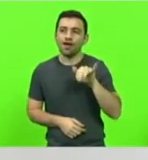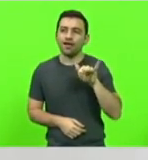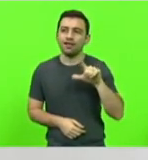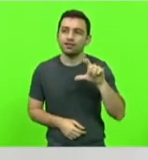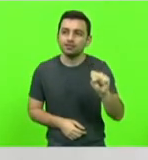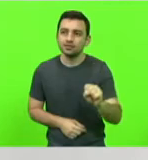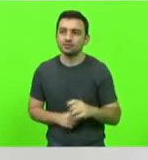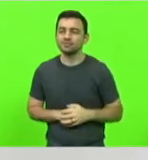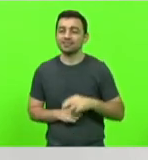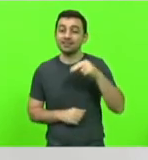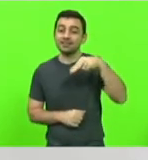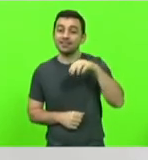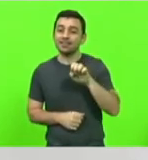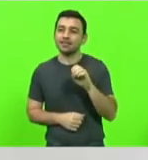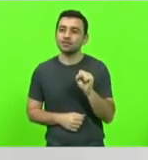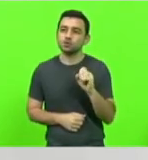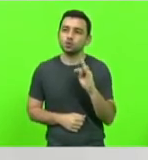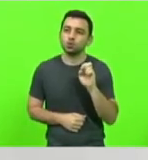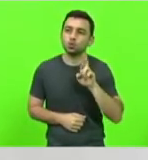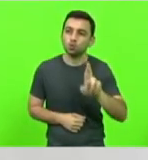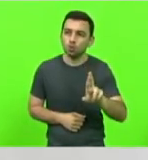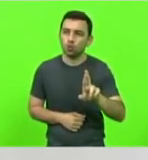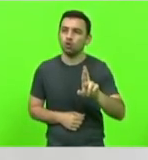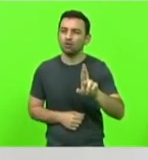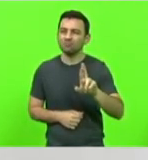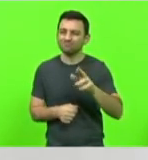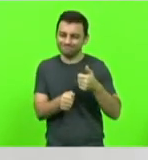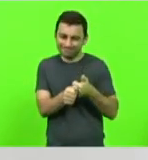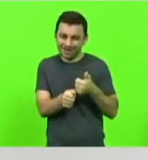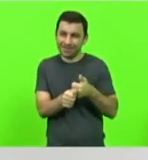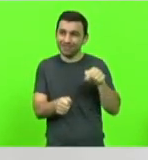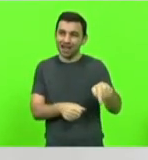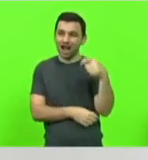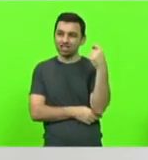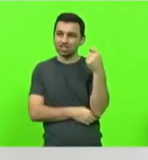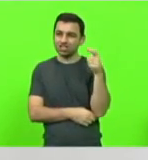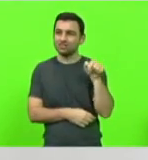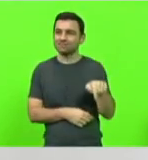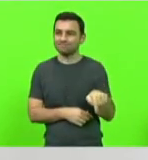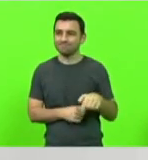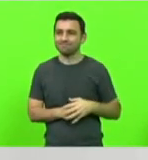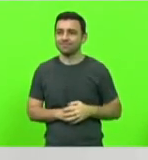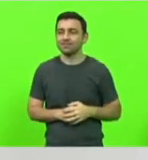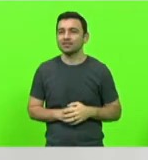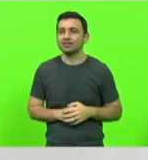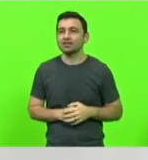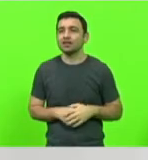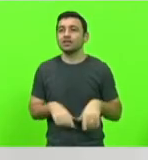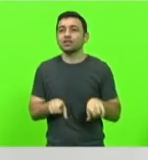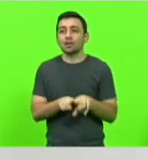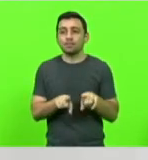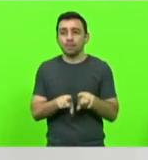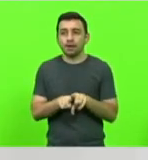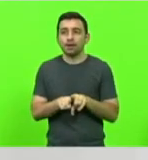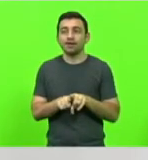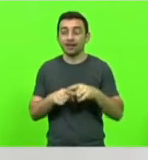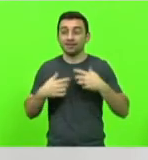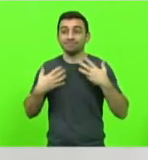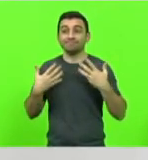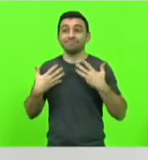Nestor Kirchner, daqui da nossa vizinha Argentina. E, para nossa alegria,